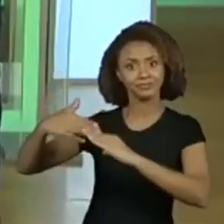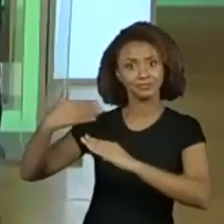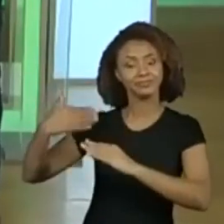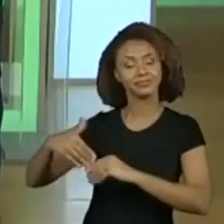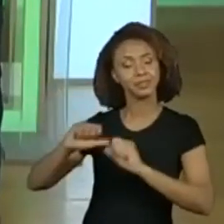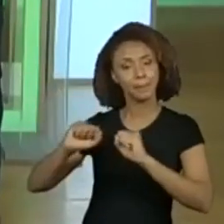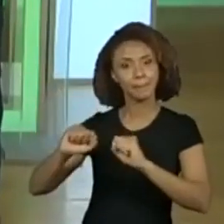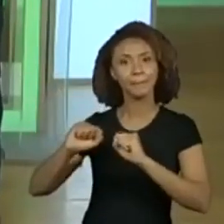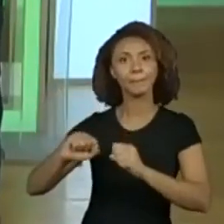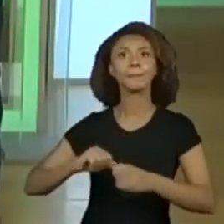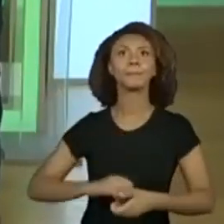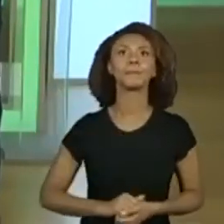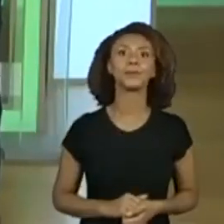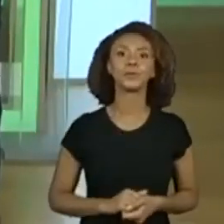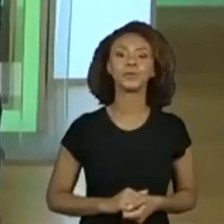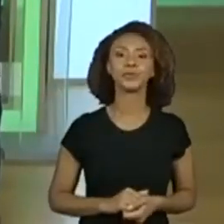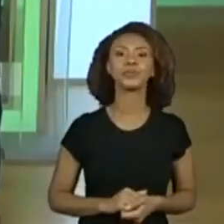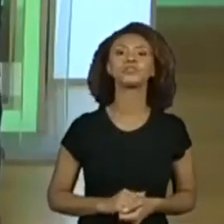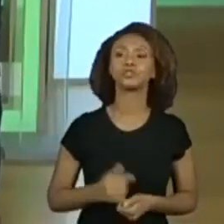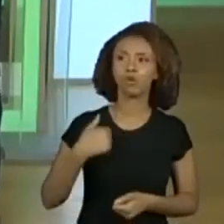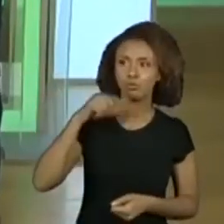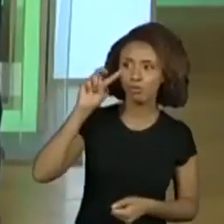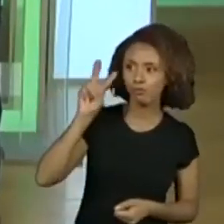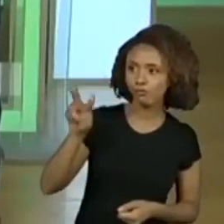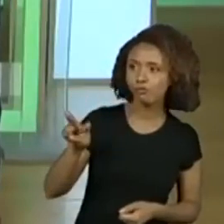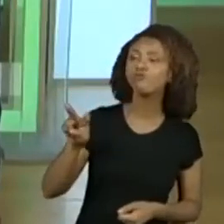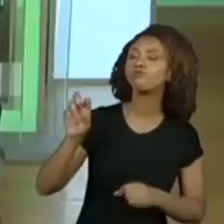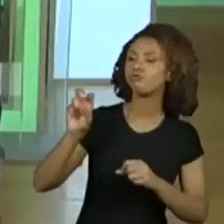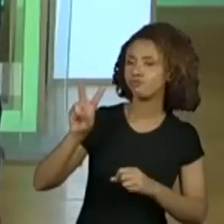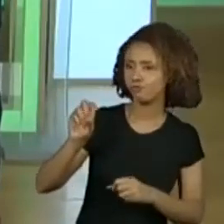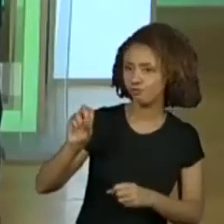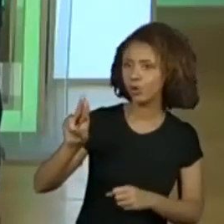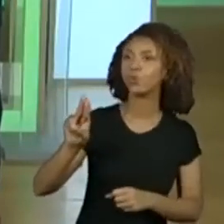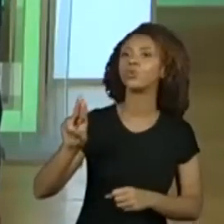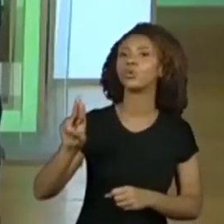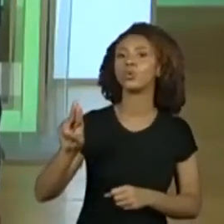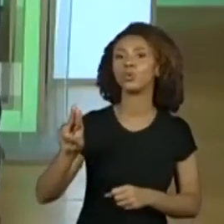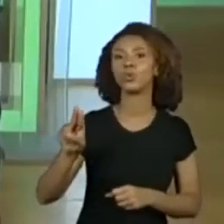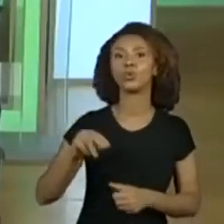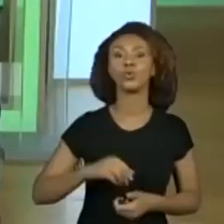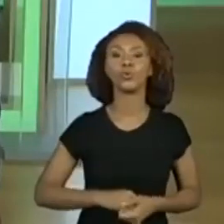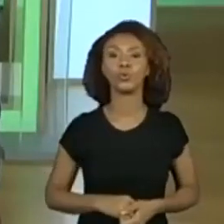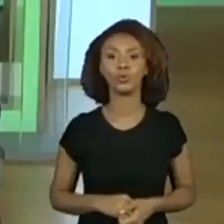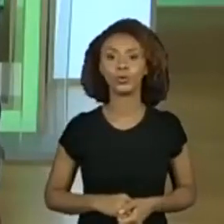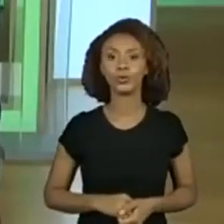estudantes alguma sugestão que aparecer no chat pelos professores que também